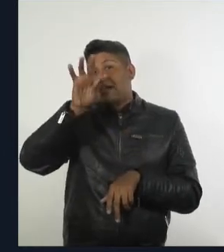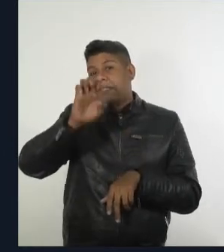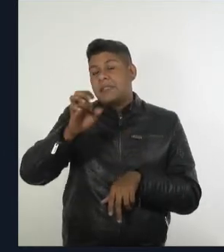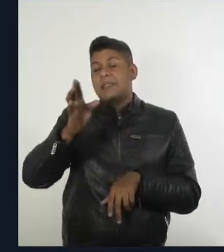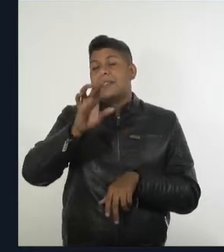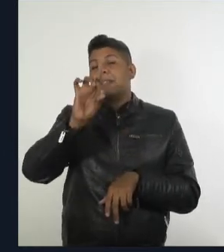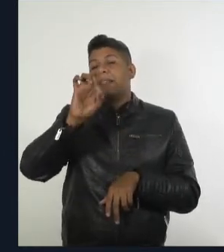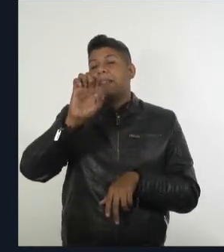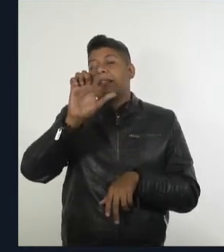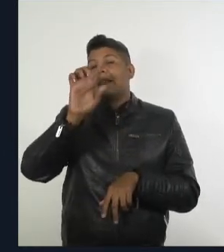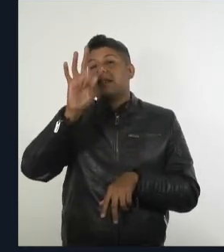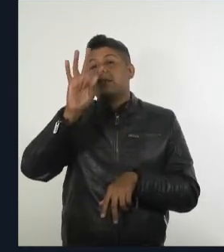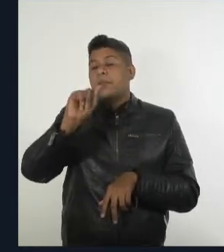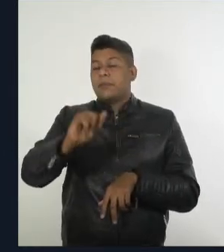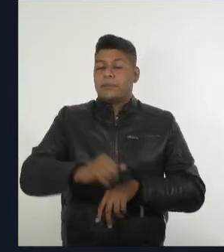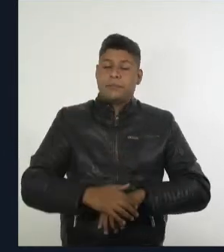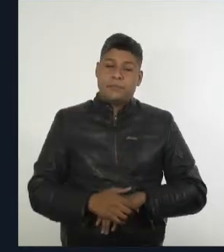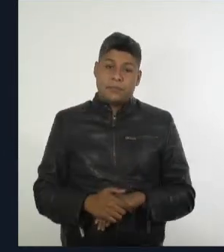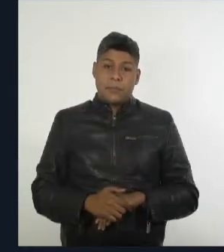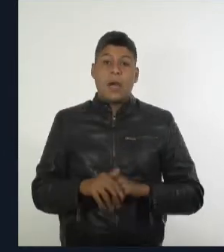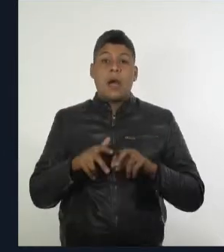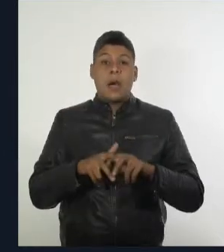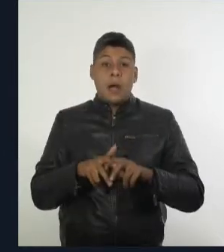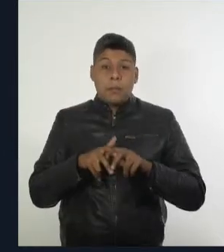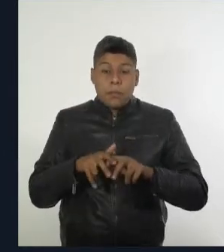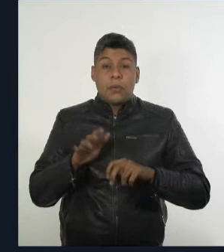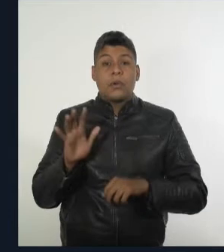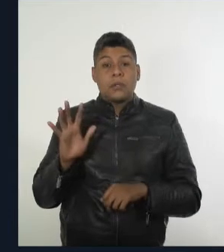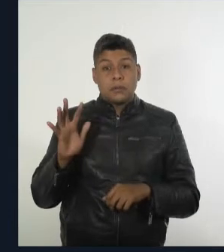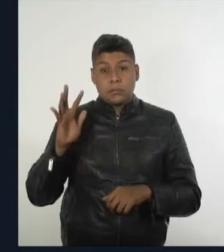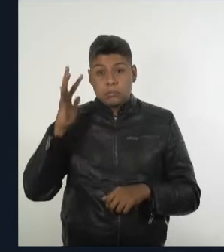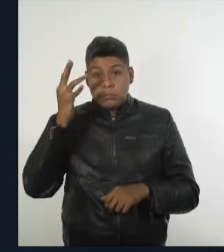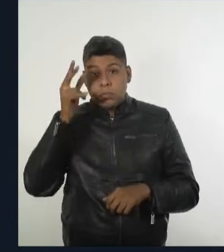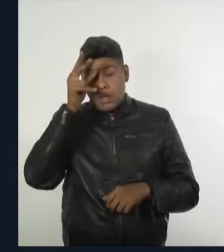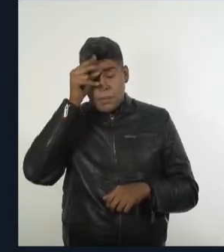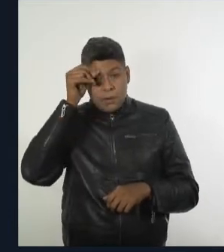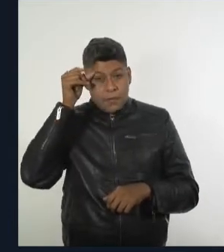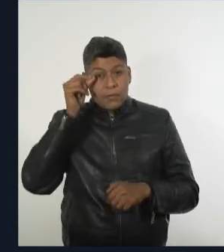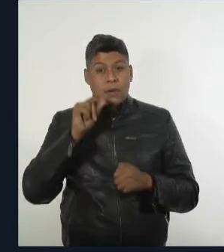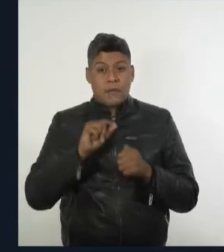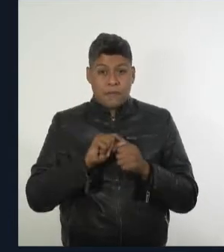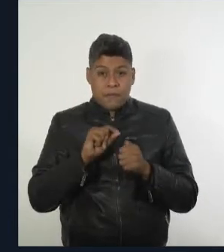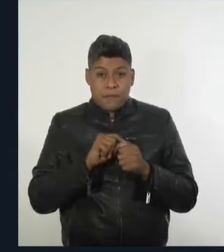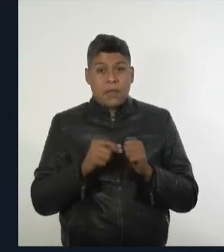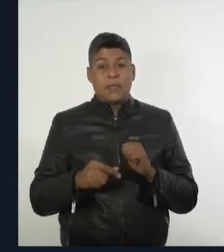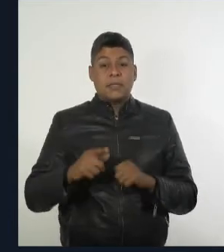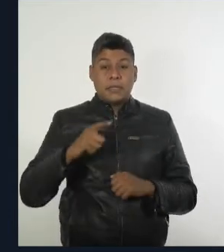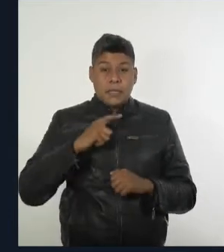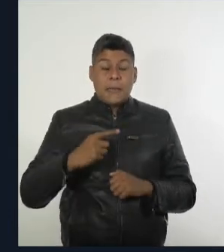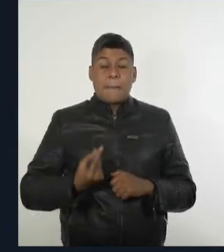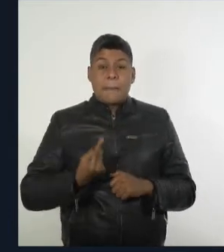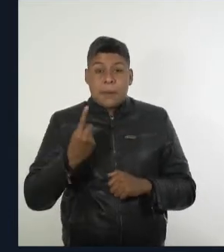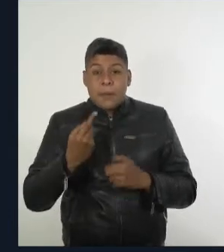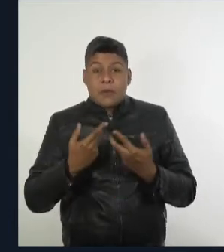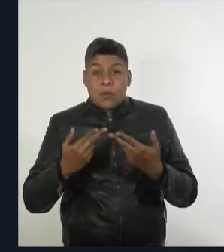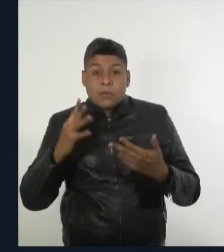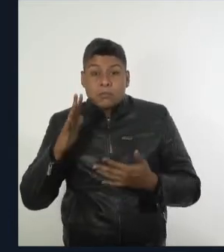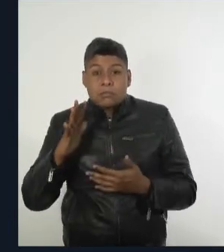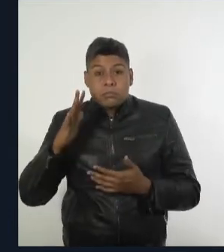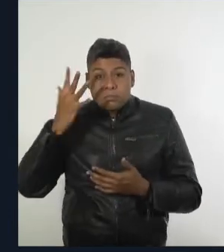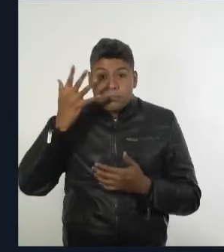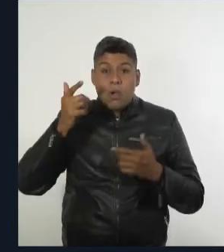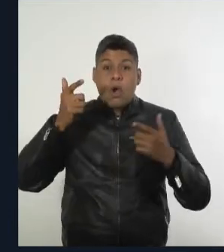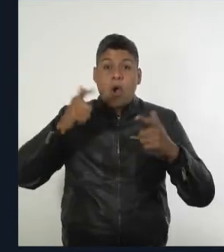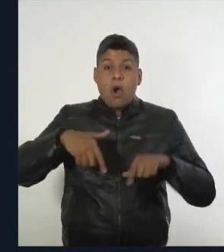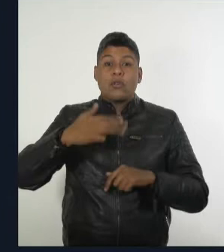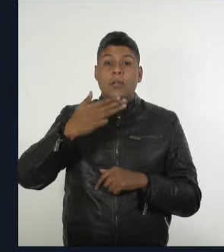Delta, né? Por isso, as ações que a Prefeitura fez, logo que tivemos os primeiros casos no